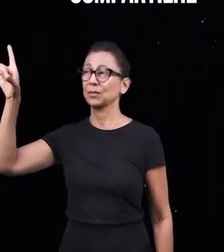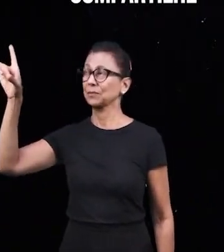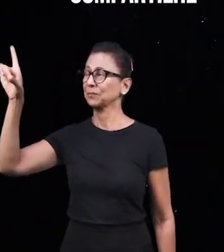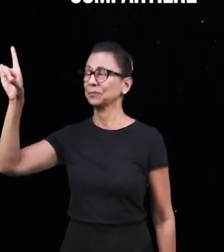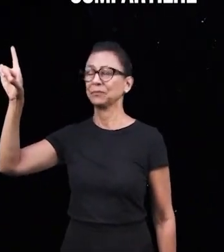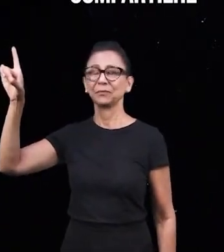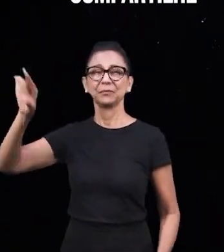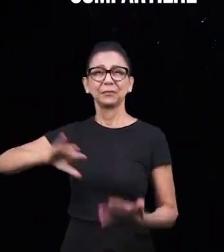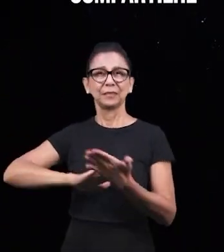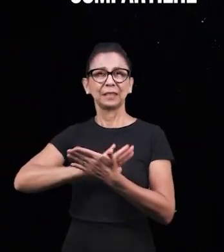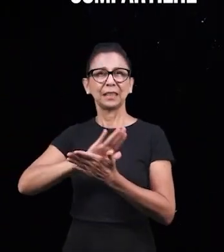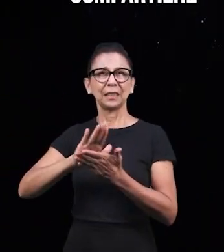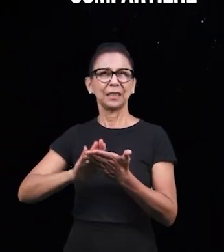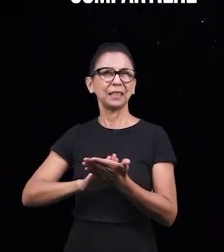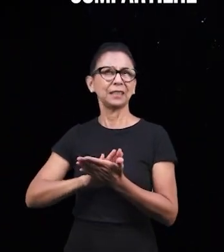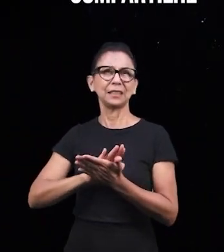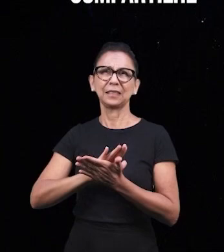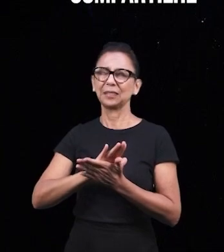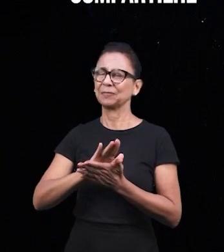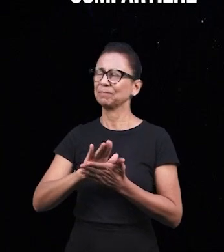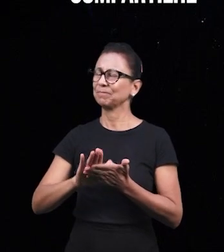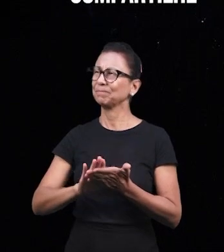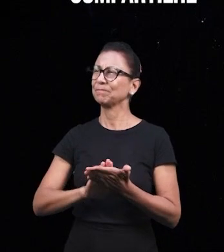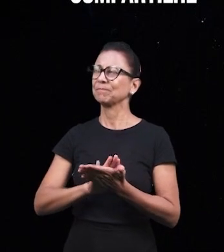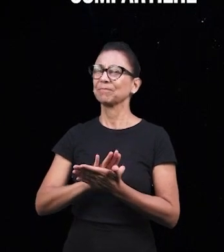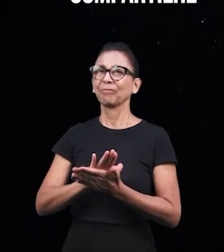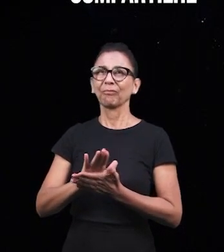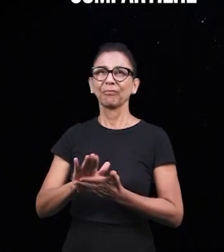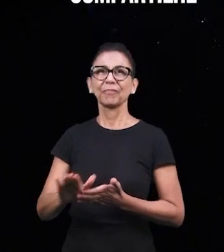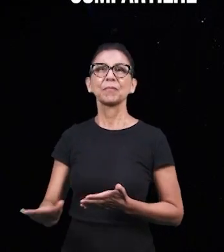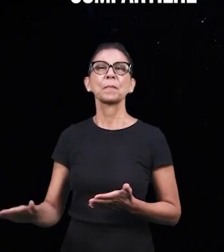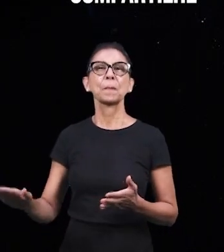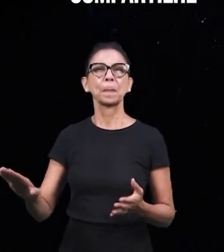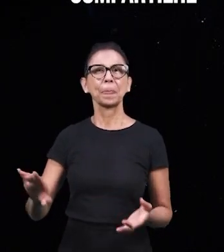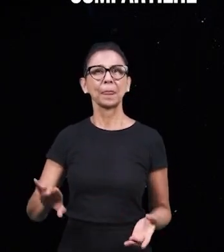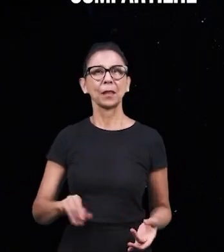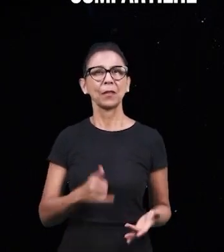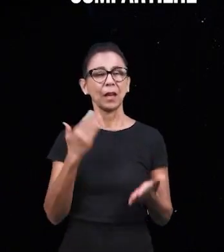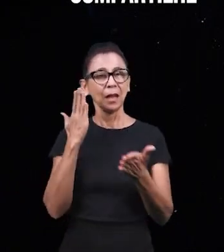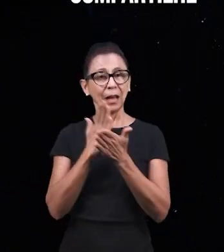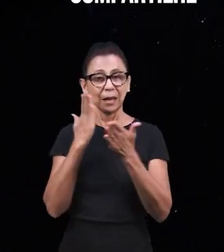rios o afogarão.